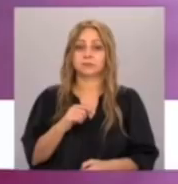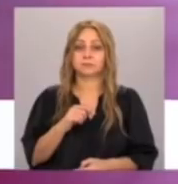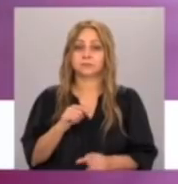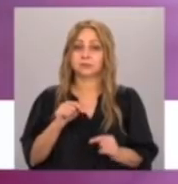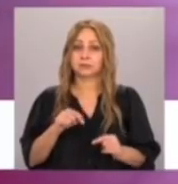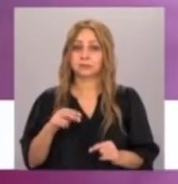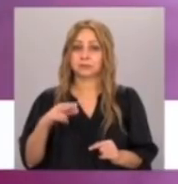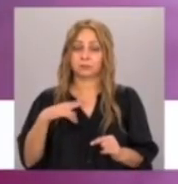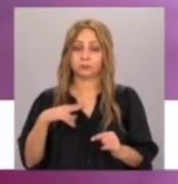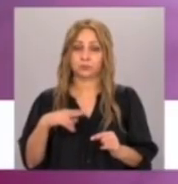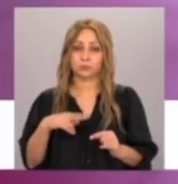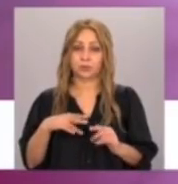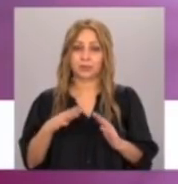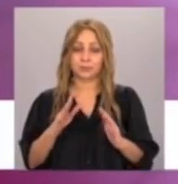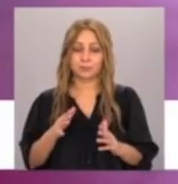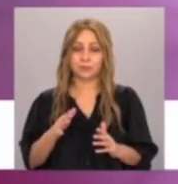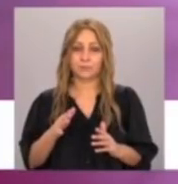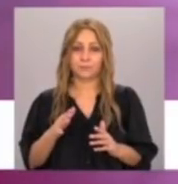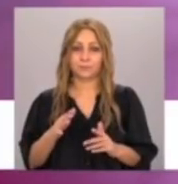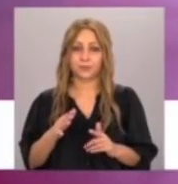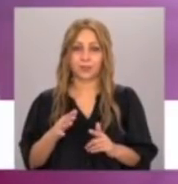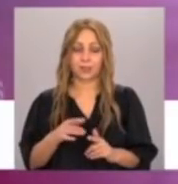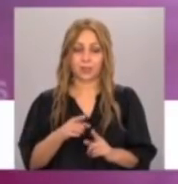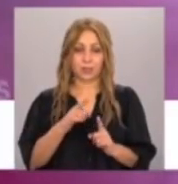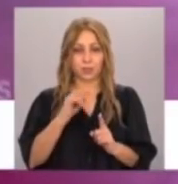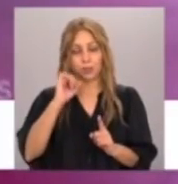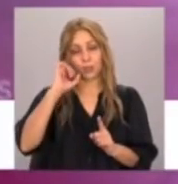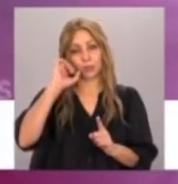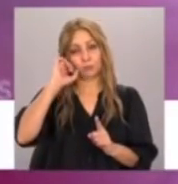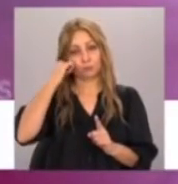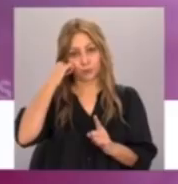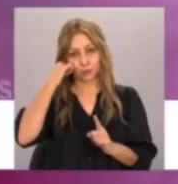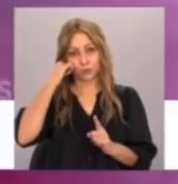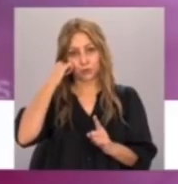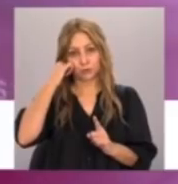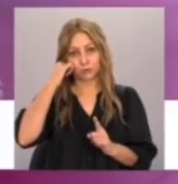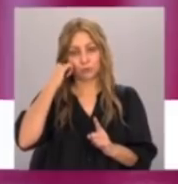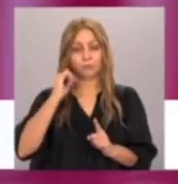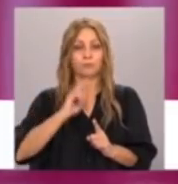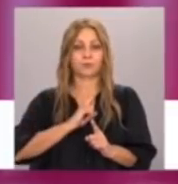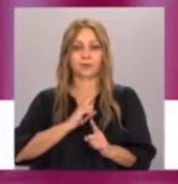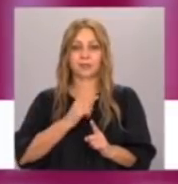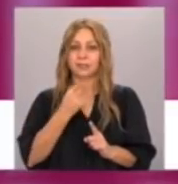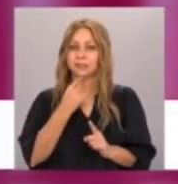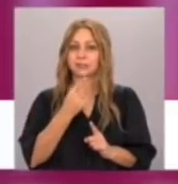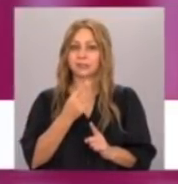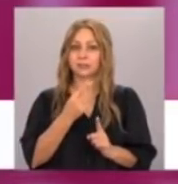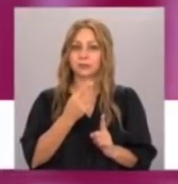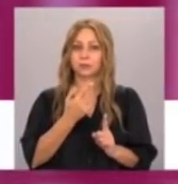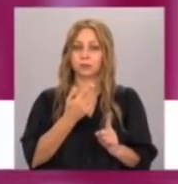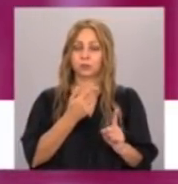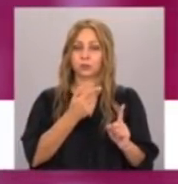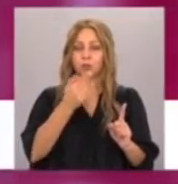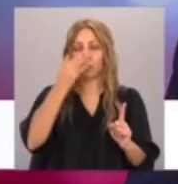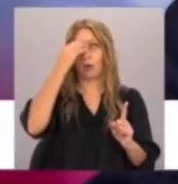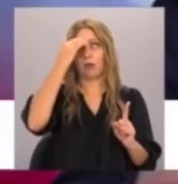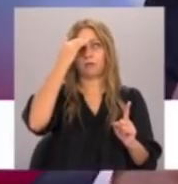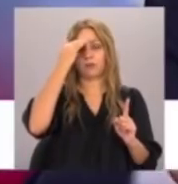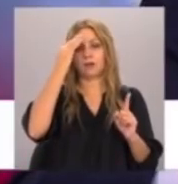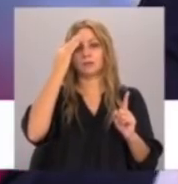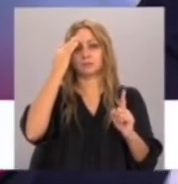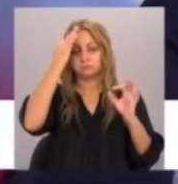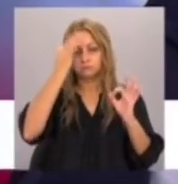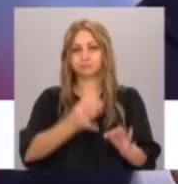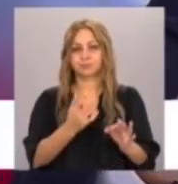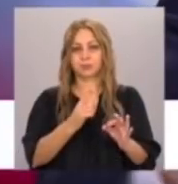coragem de fazer com que os prejuízos privados uma como se mantenham não há um dogma disse rio não é uma nos